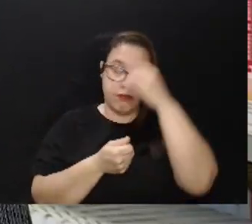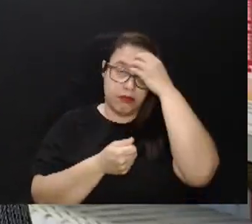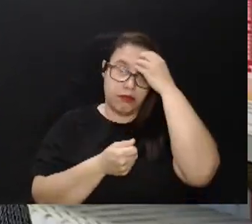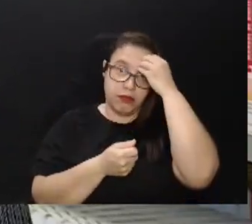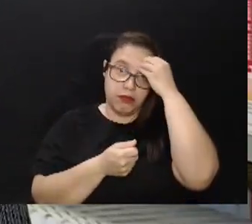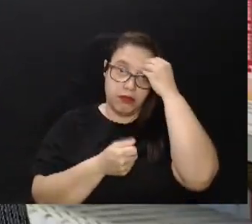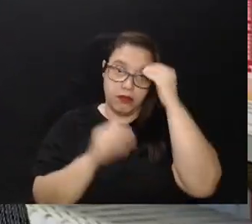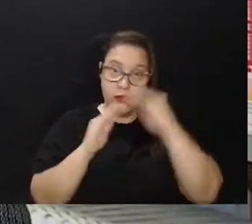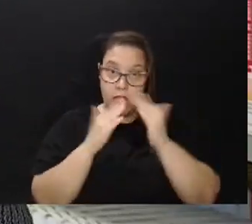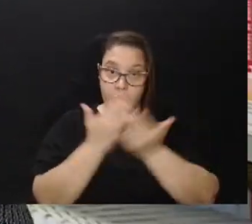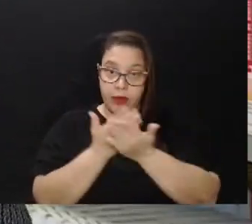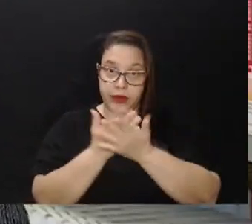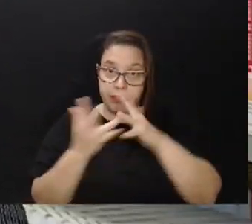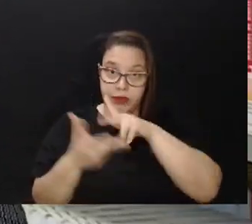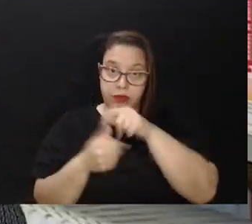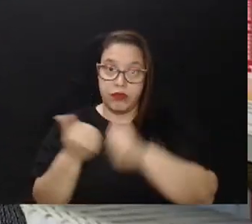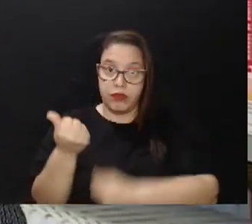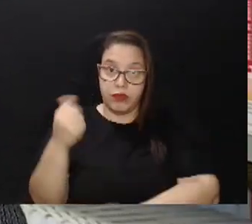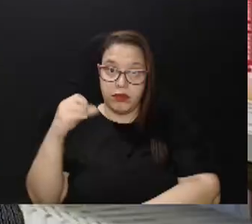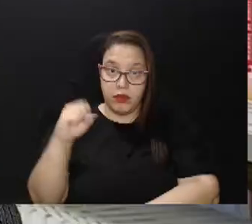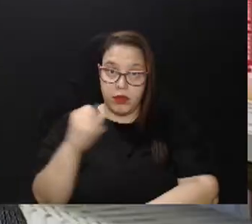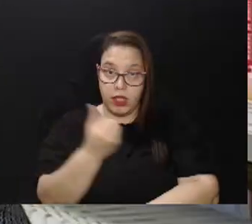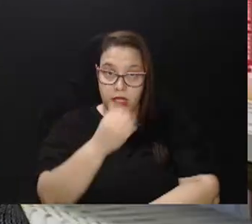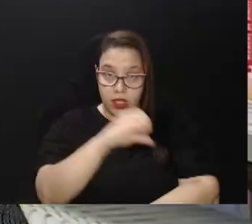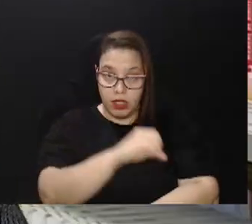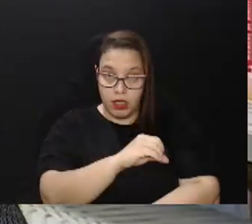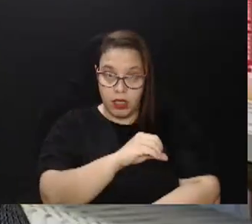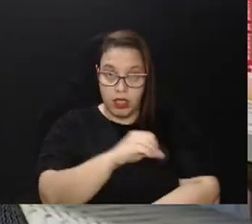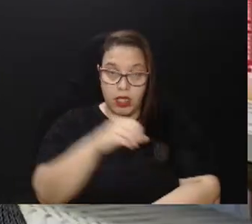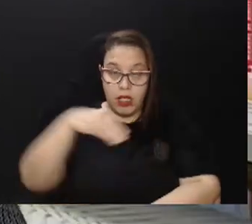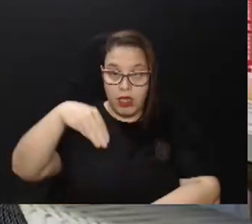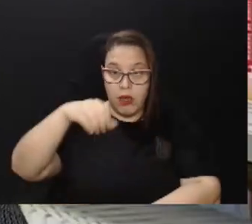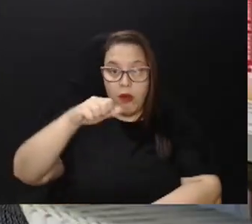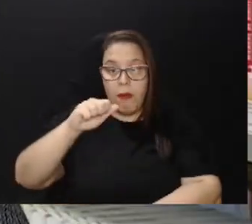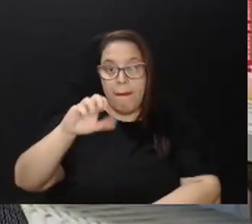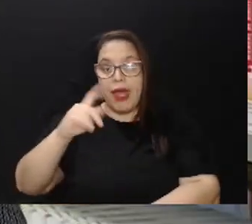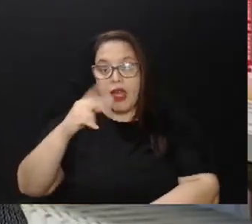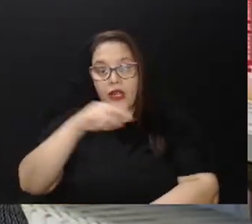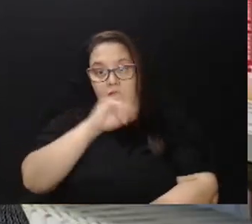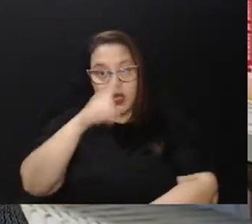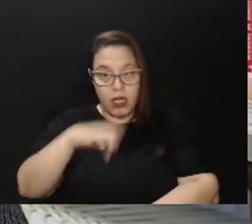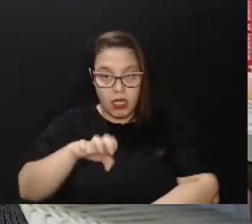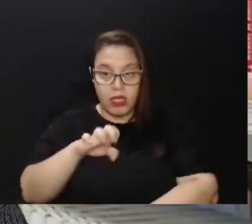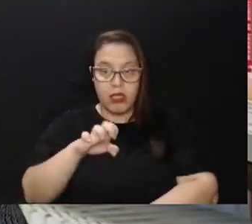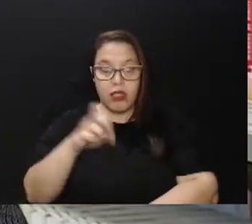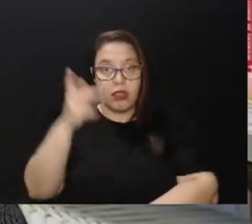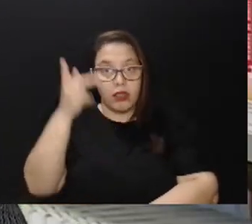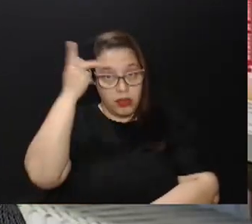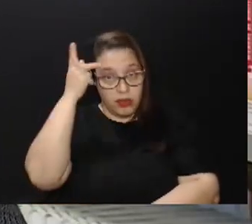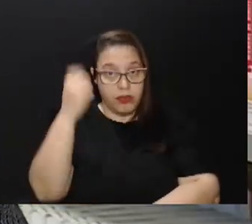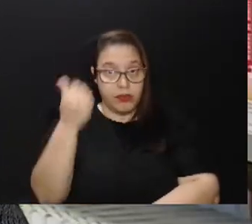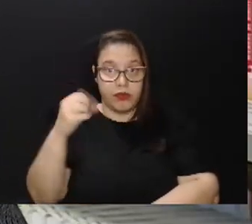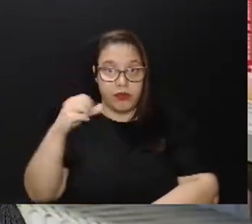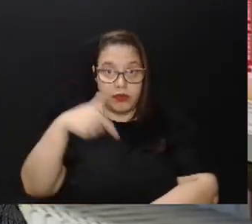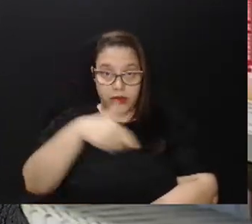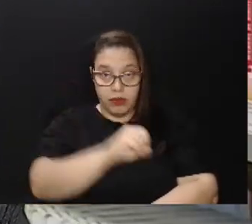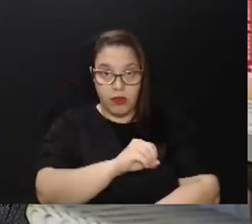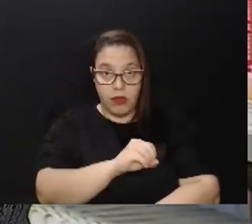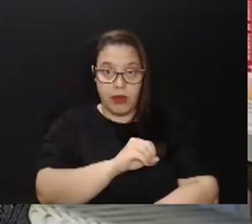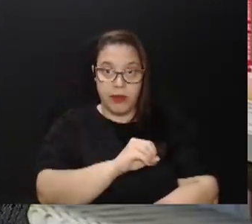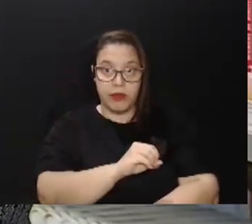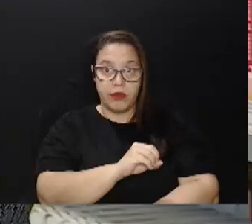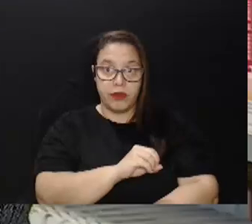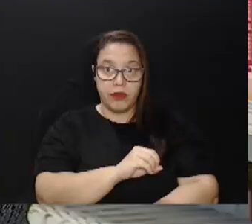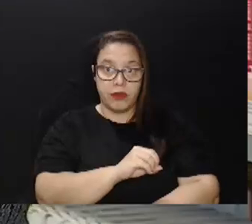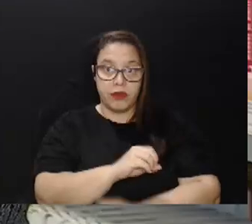em 1869, e o Colégio Mackenzie, em São Paulo, em 1870, trazem algo novo na